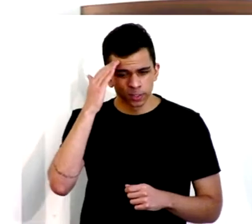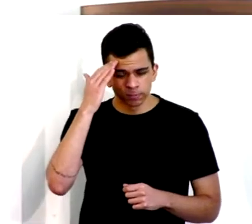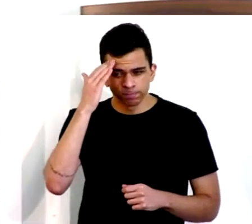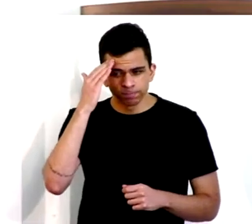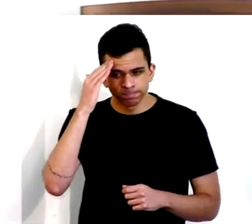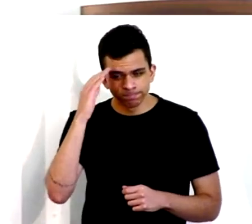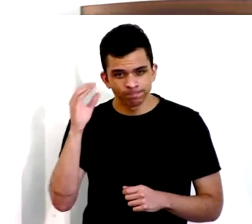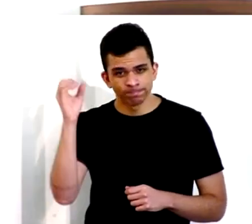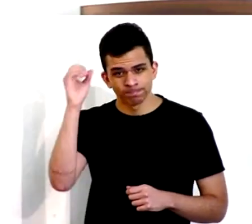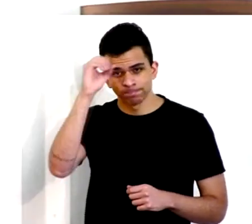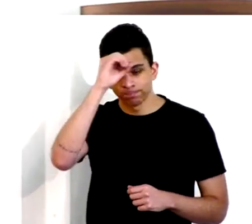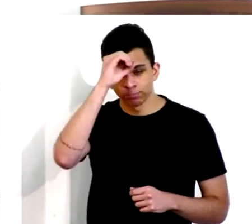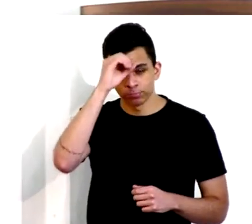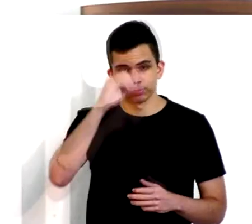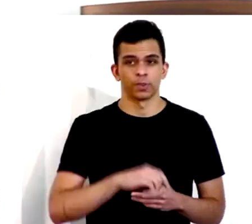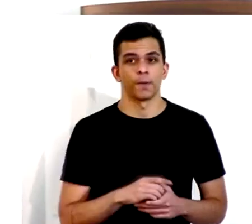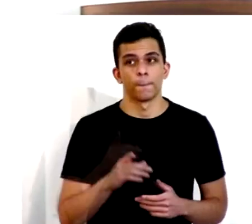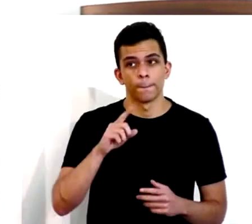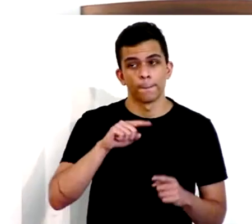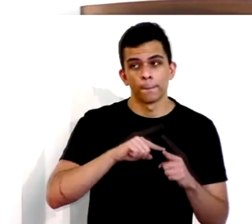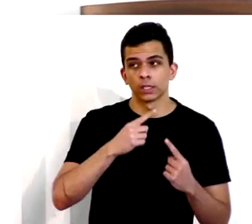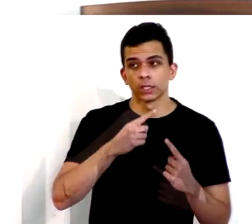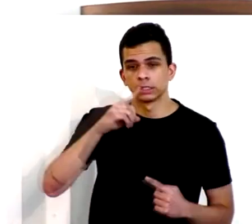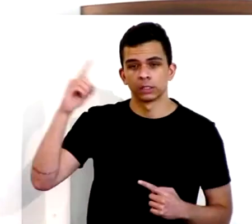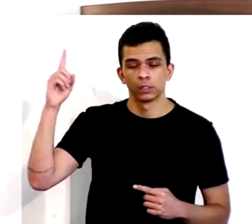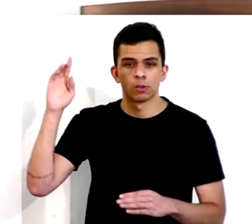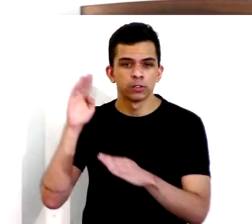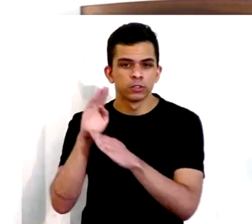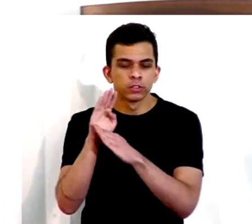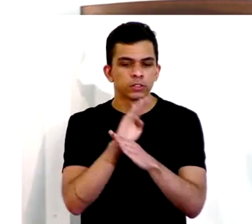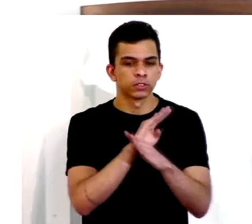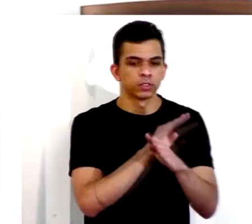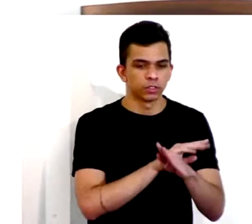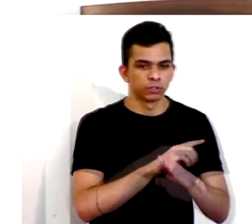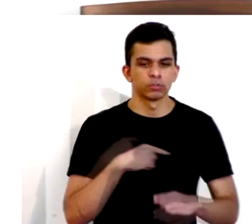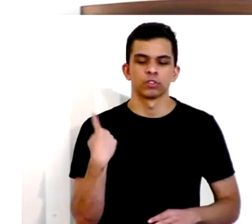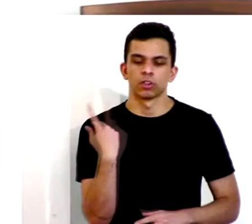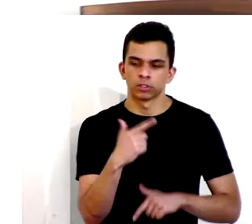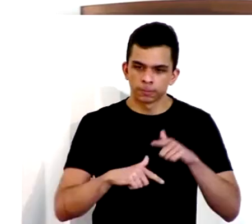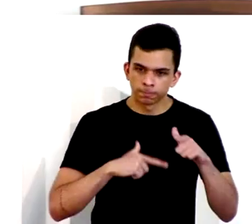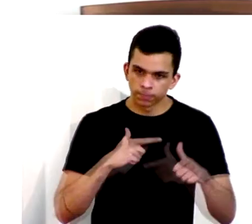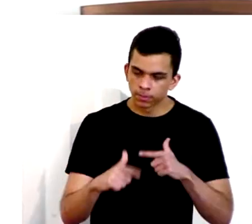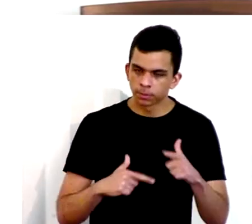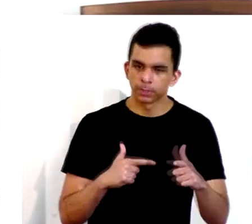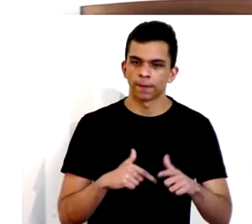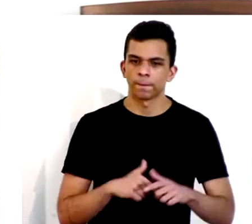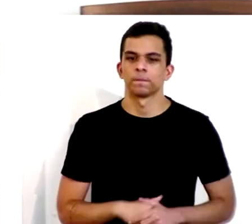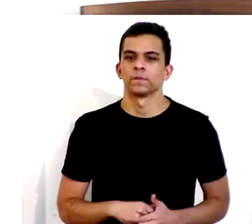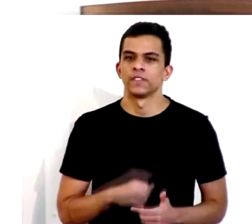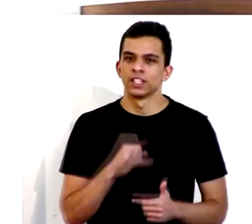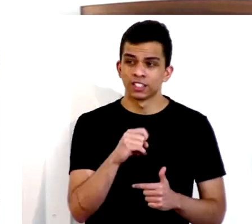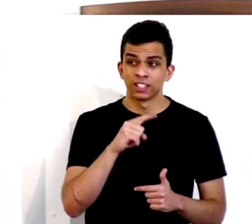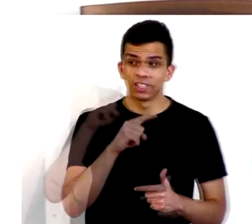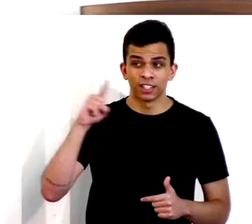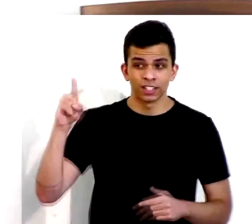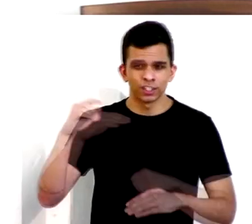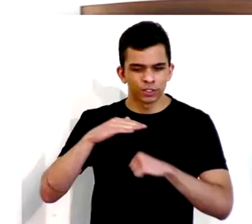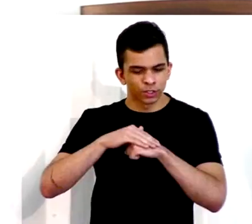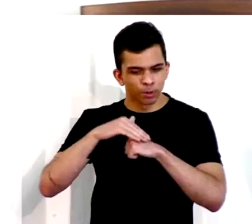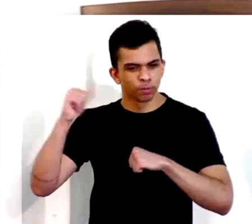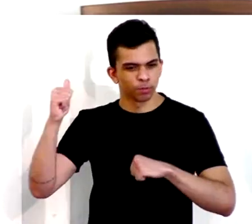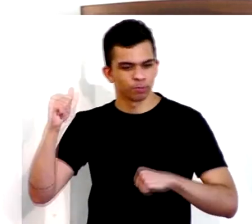Espírito, nos capacita a fazer essa obra. Se Ele chamou, Ele capacita. Eu preciso apenas dizer, eis-me